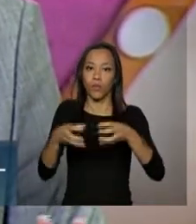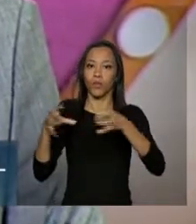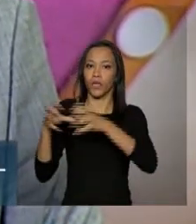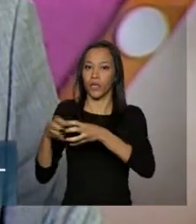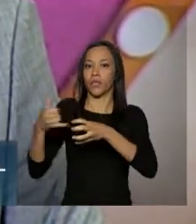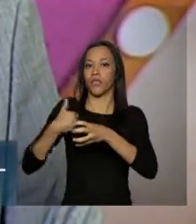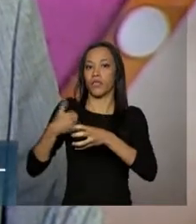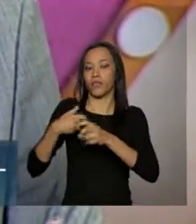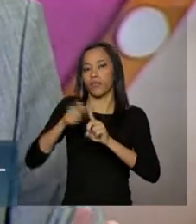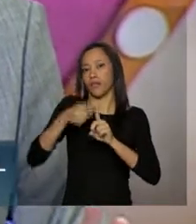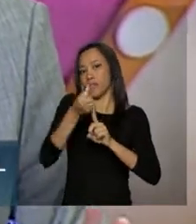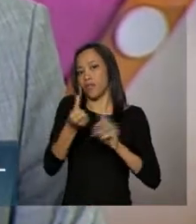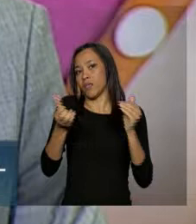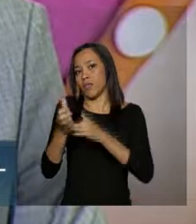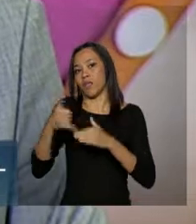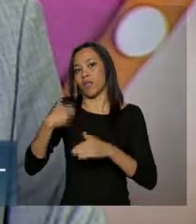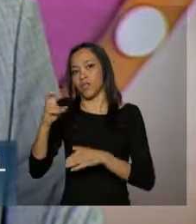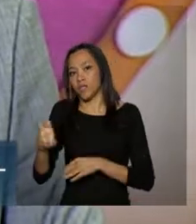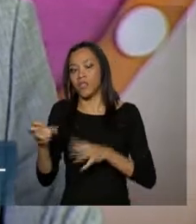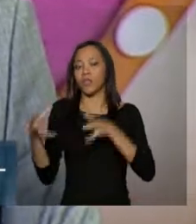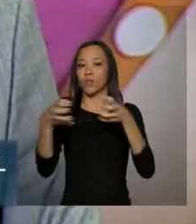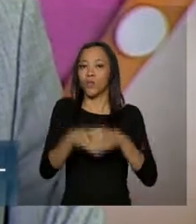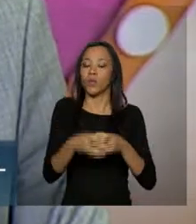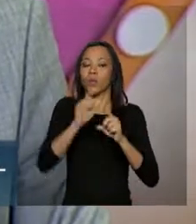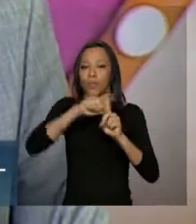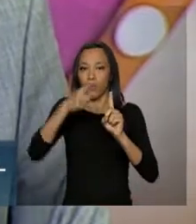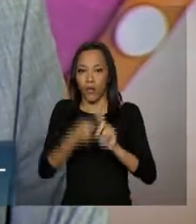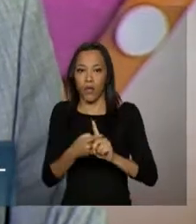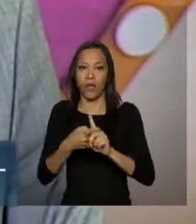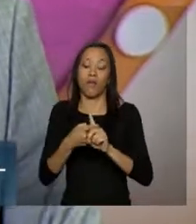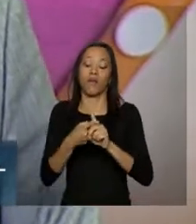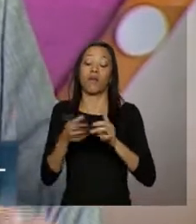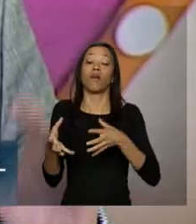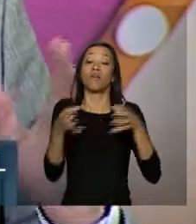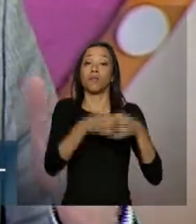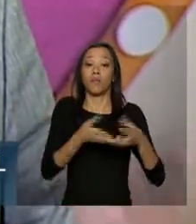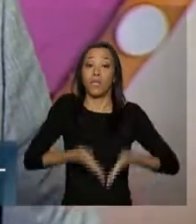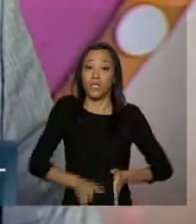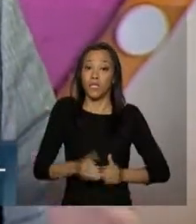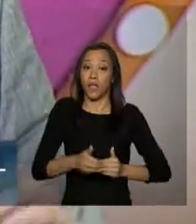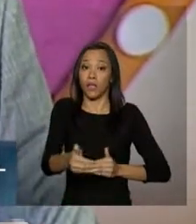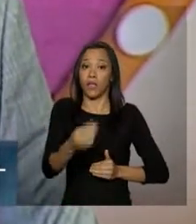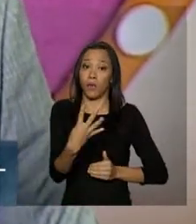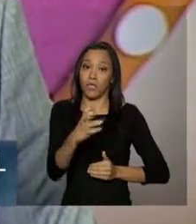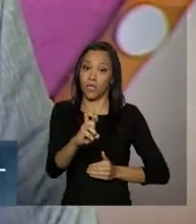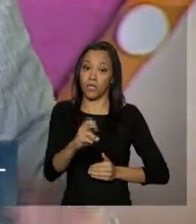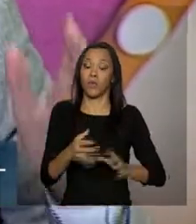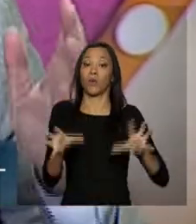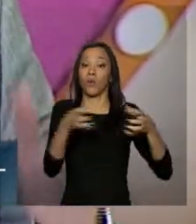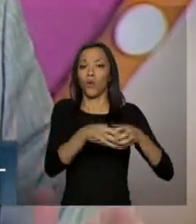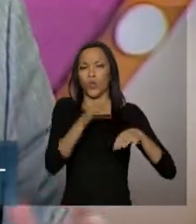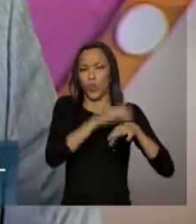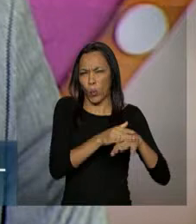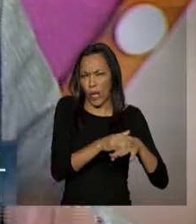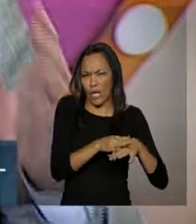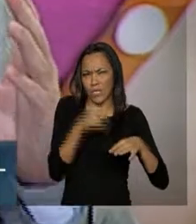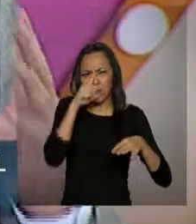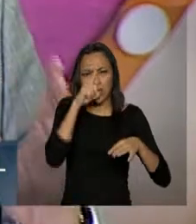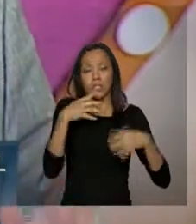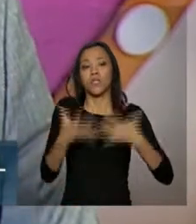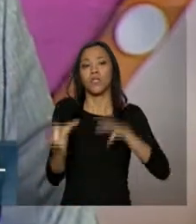de 6 meses a 5 anos, gestantes e puérperas até 45 dias, portadores de doenças crônicas,